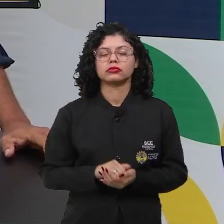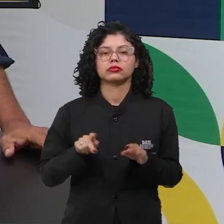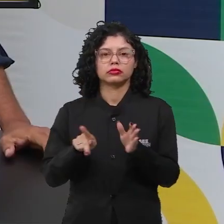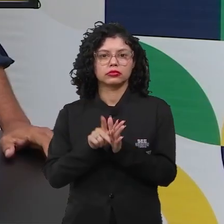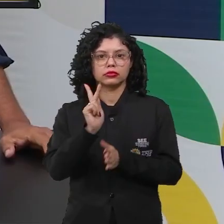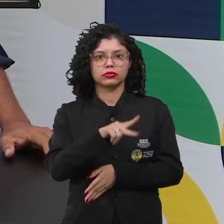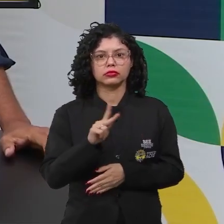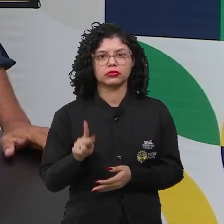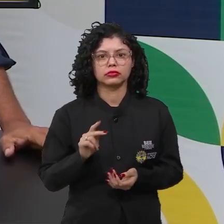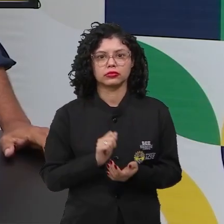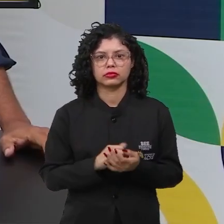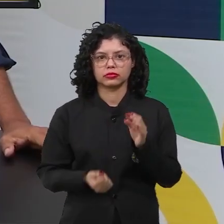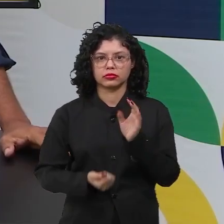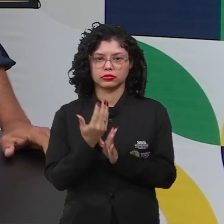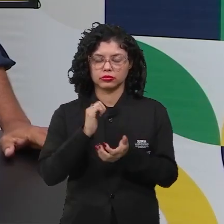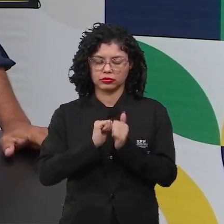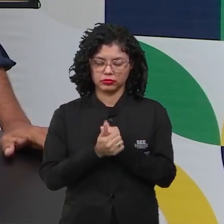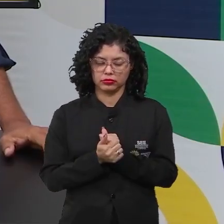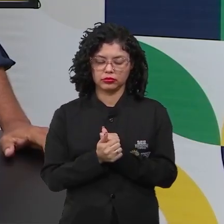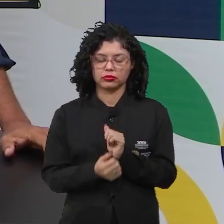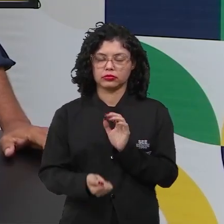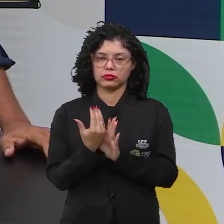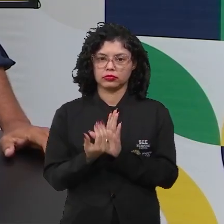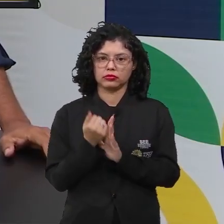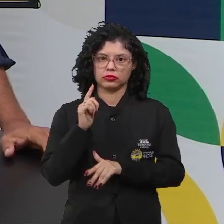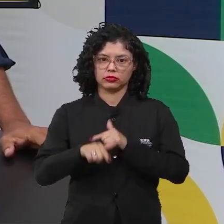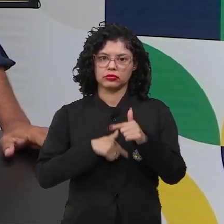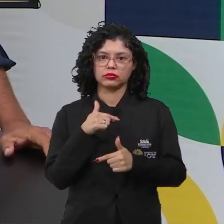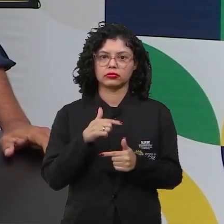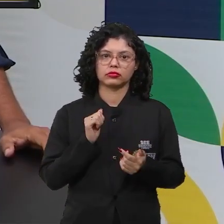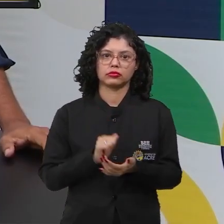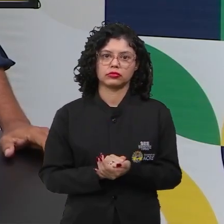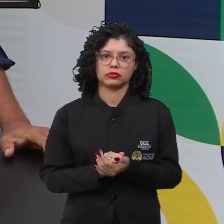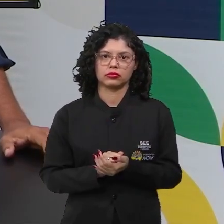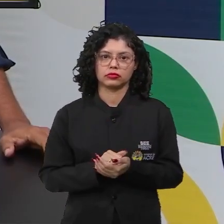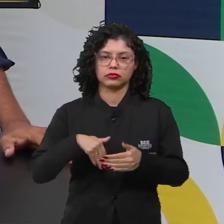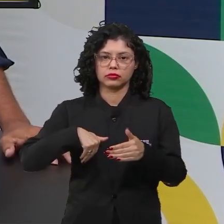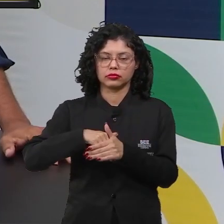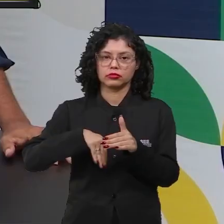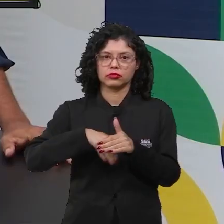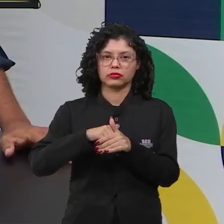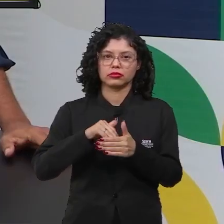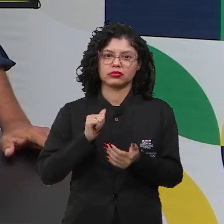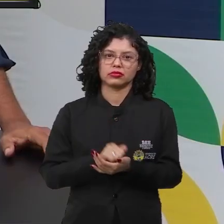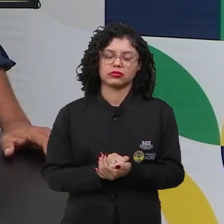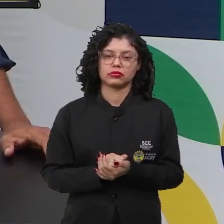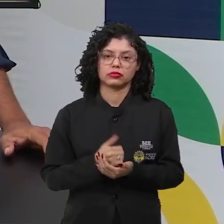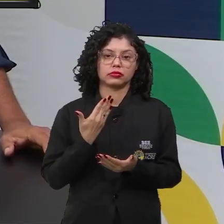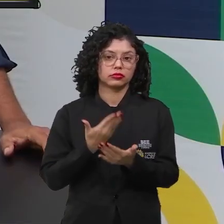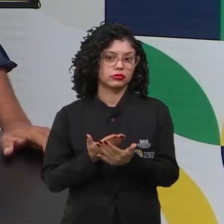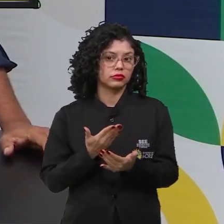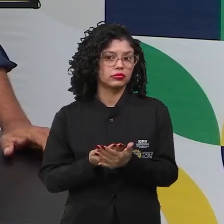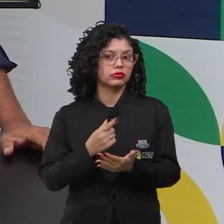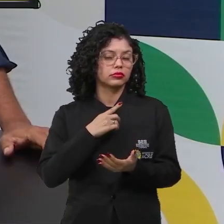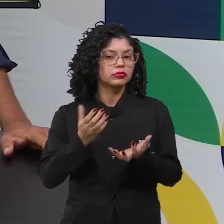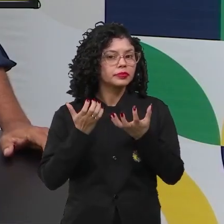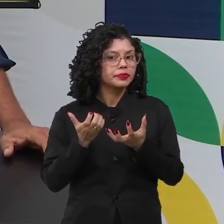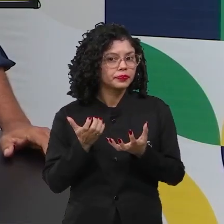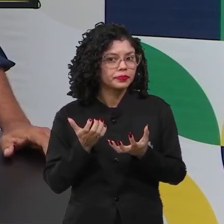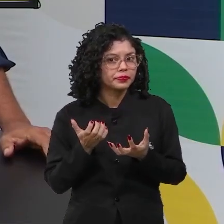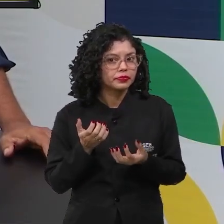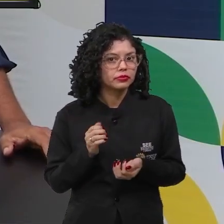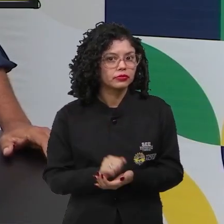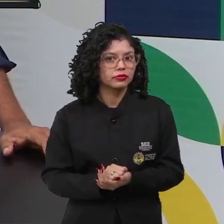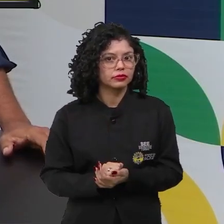de educação física, vamos criar um esporte aqui, vamos trabalhar agora o futsal. E na minha aula, eu quero futsal